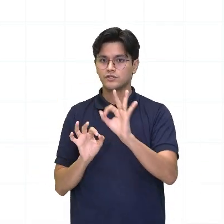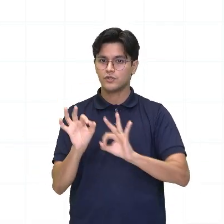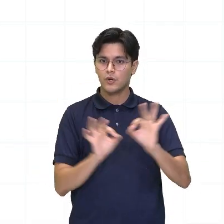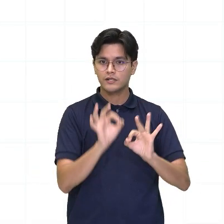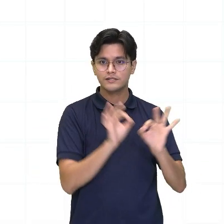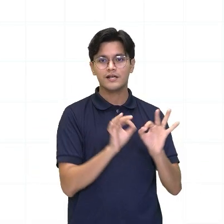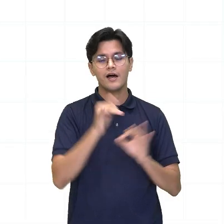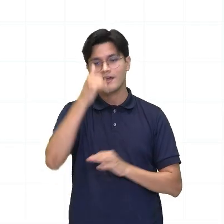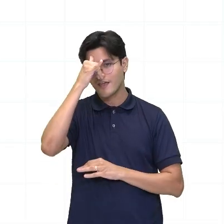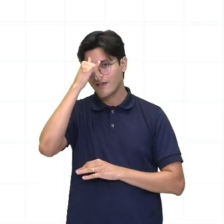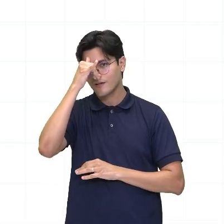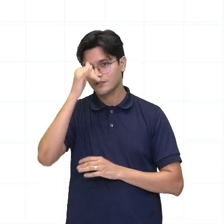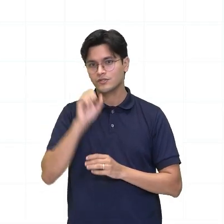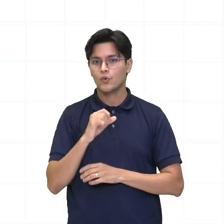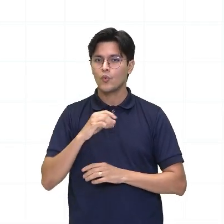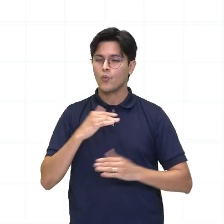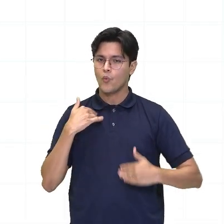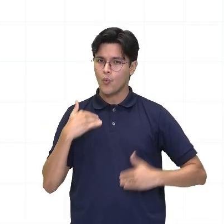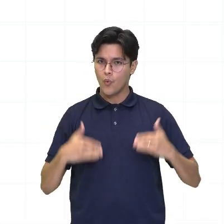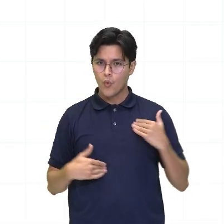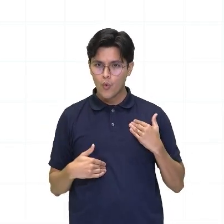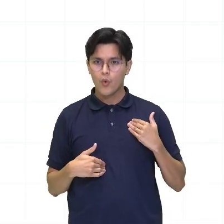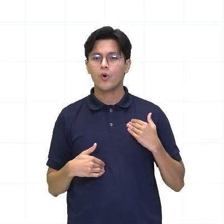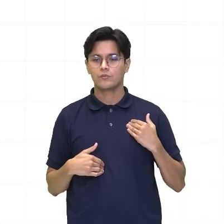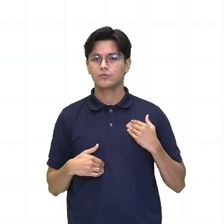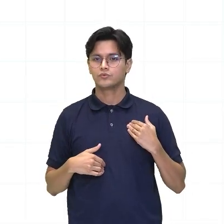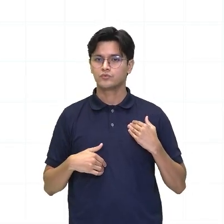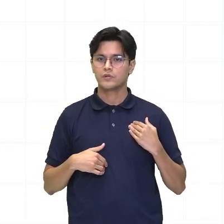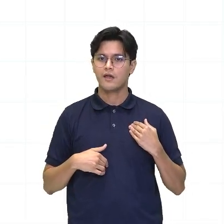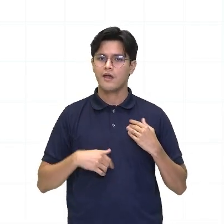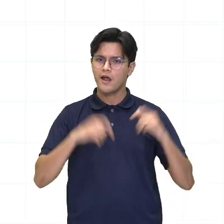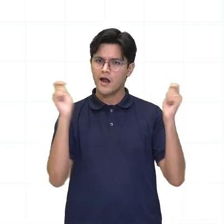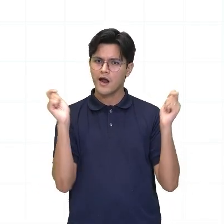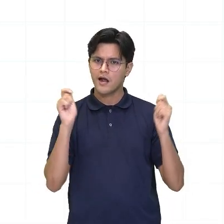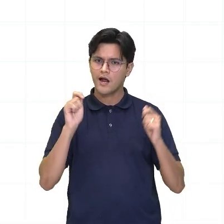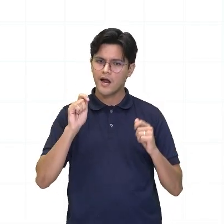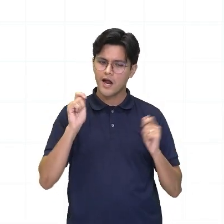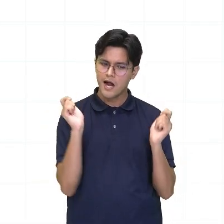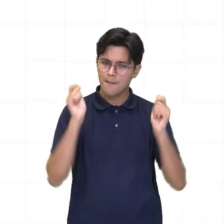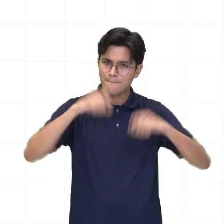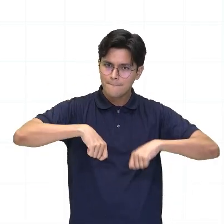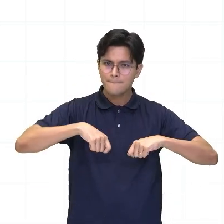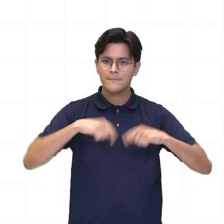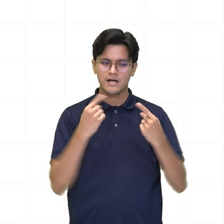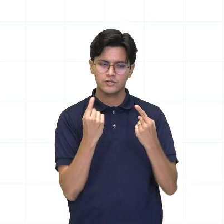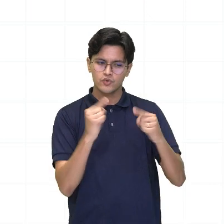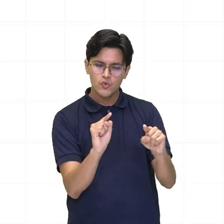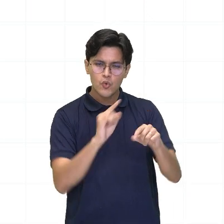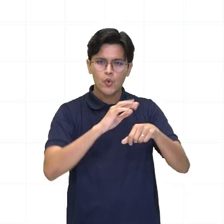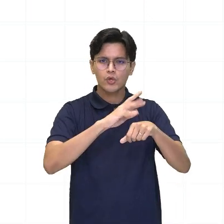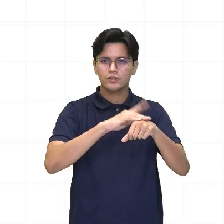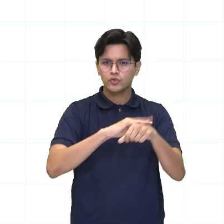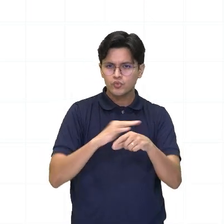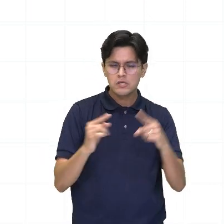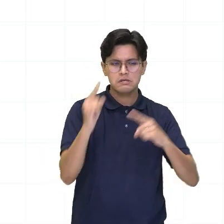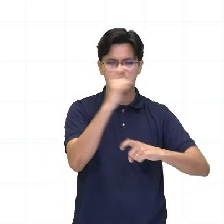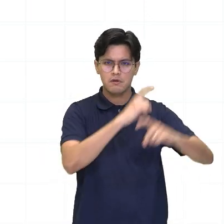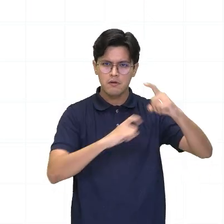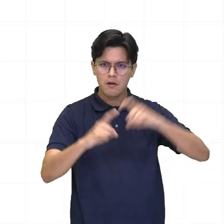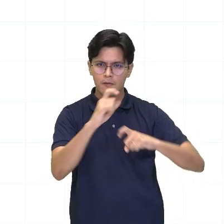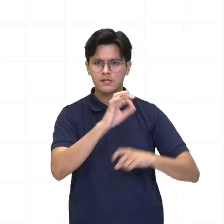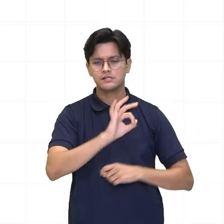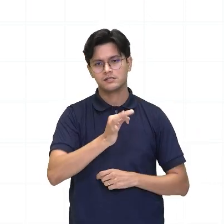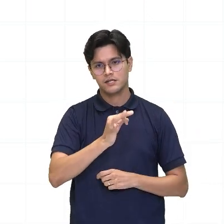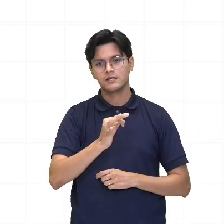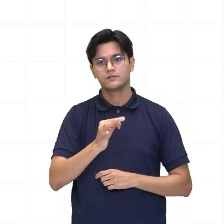rápida e eficiente, certo? Então, lembre-se aí que as vacinas, né, muita gente tem medo, tem receio, porque não sabe o que